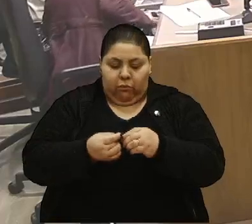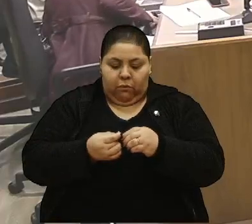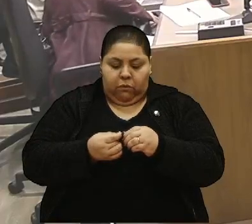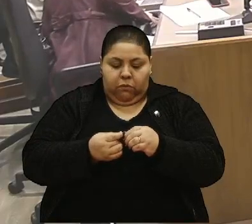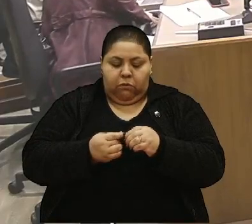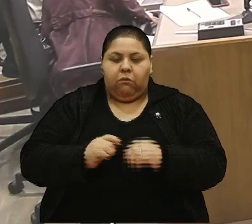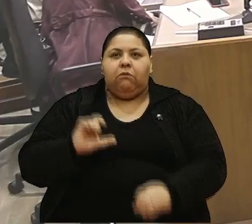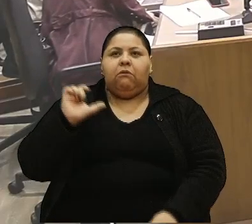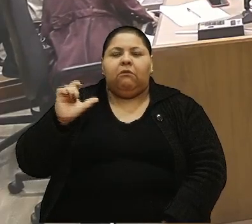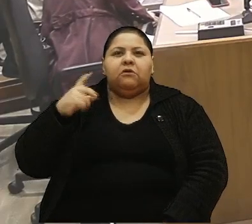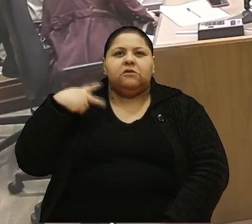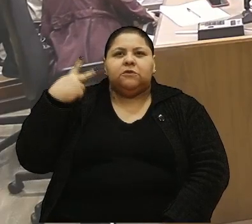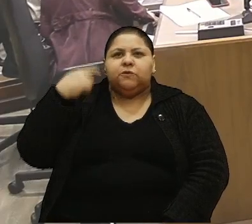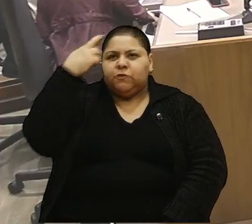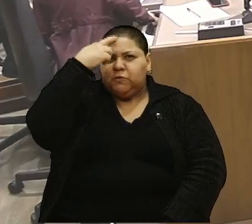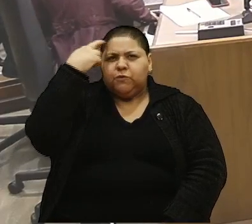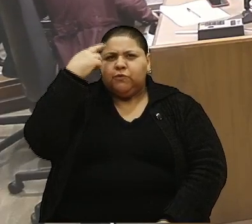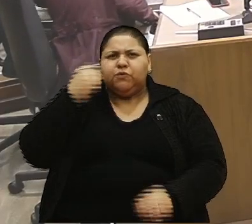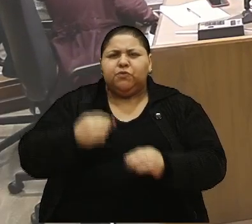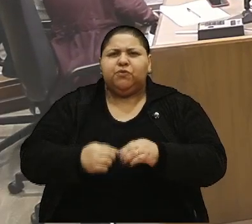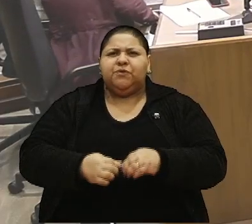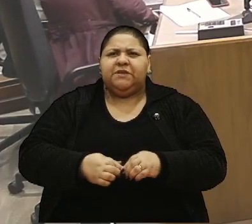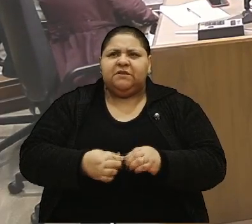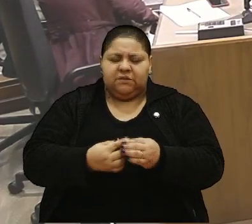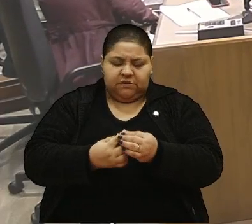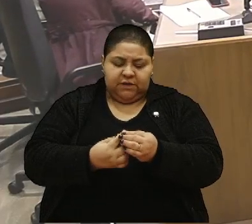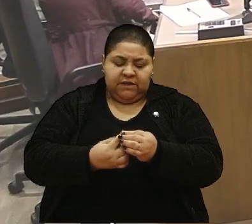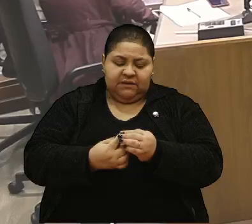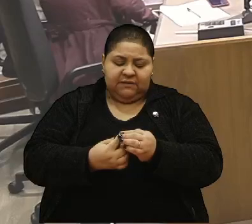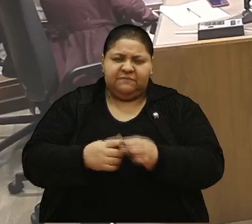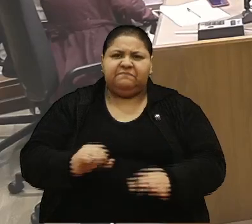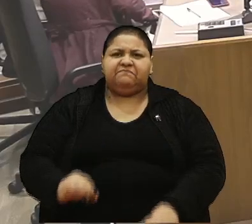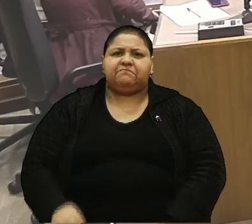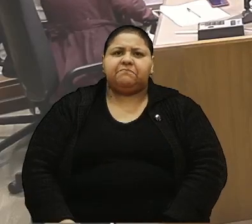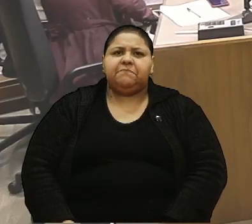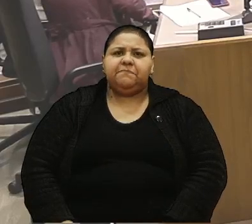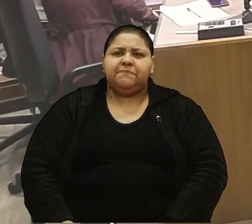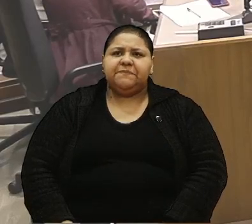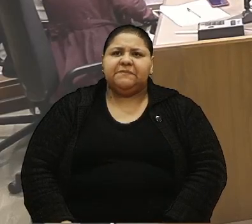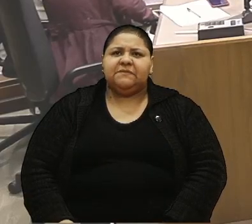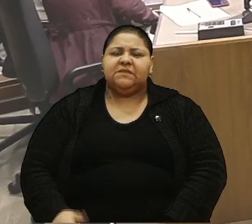Com a palavra, o vereador Rafael Bueno. Um minutinho que eu vou achar aqui o que eu quero falar.